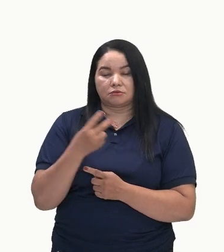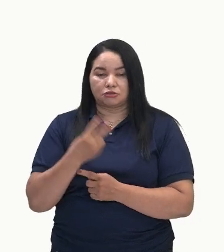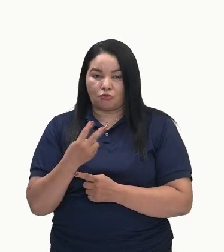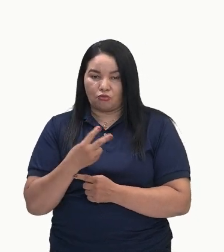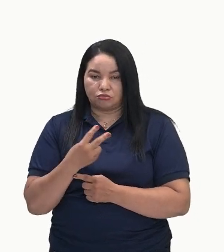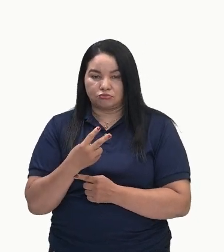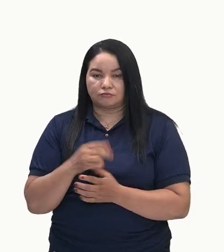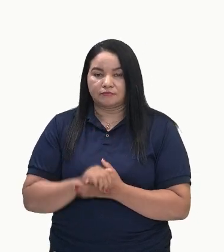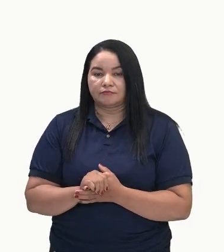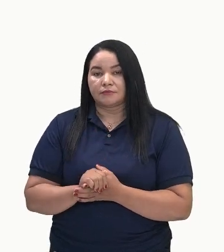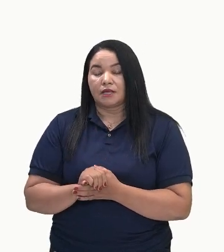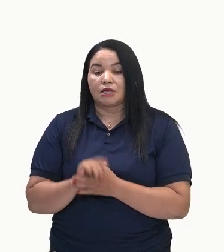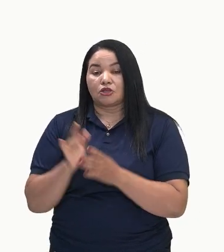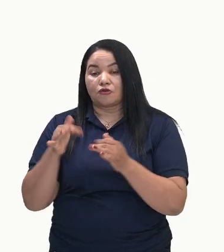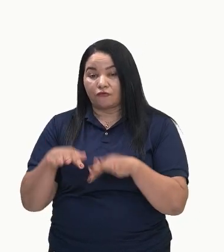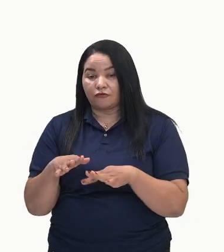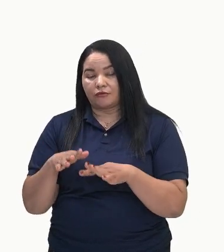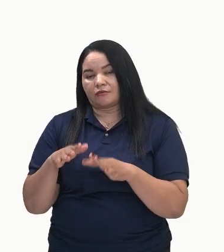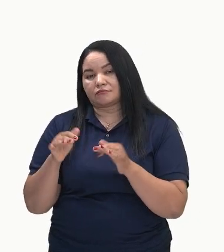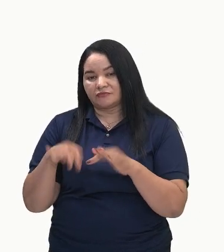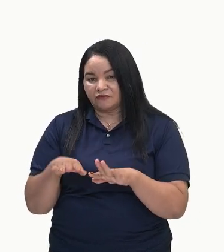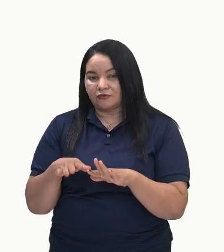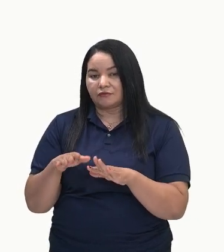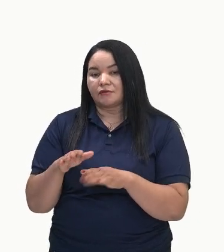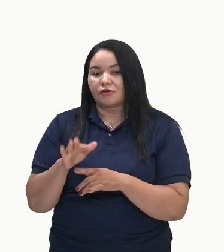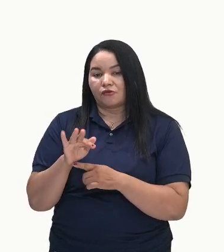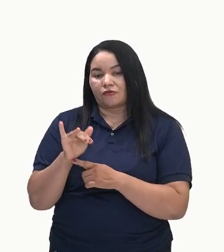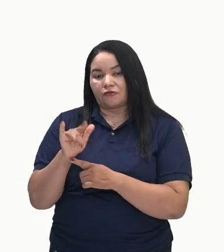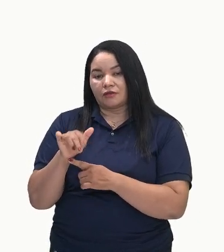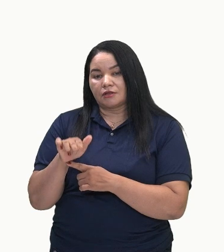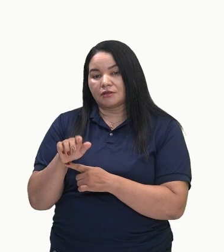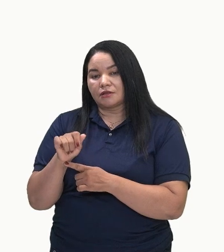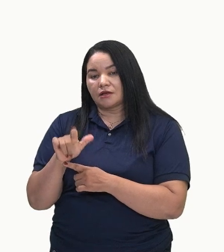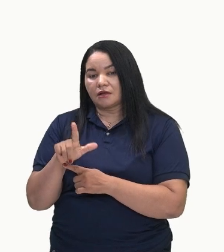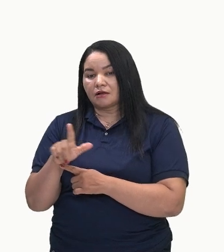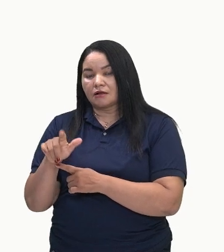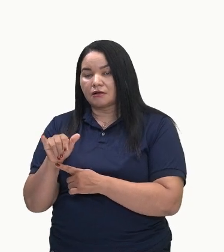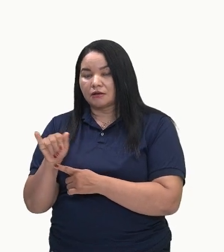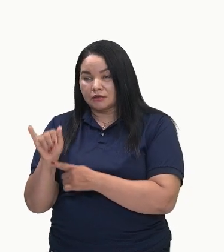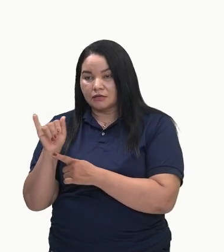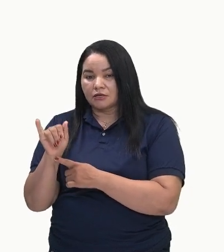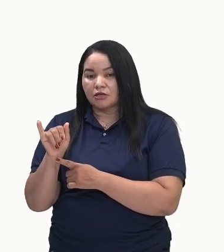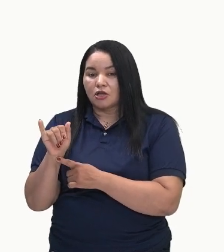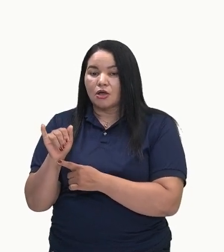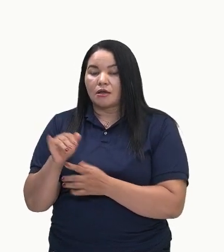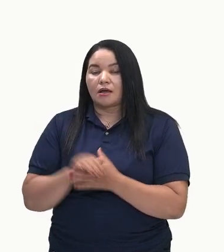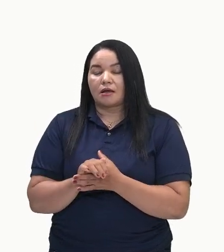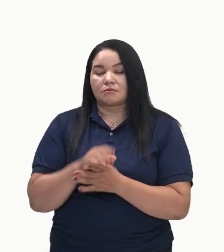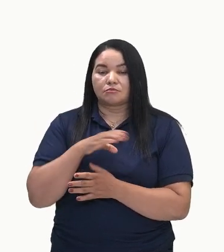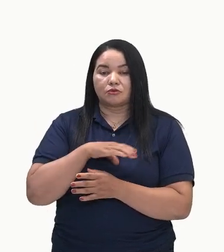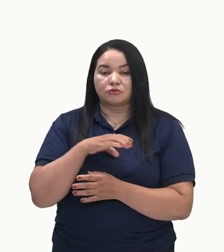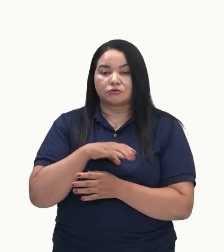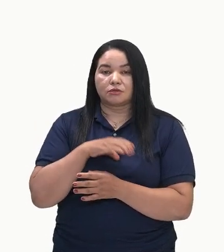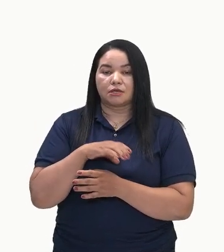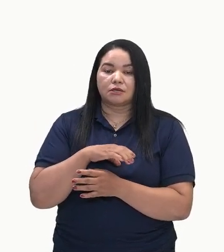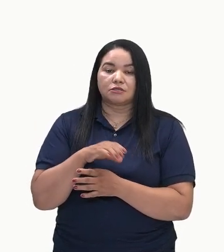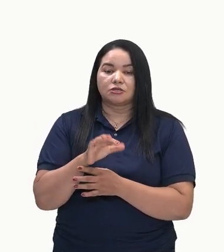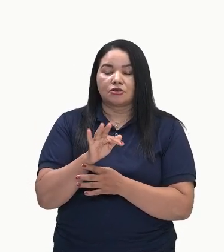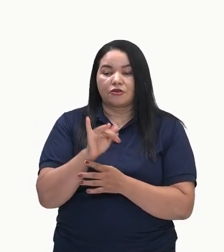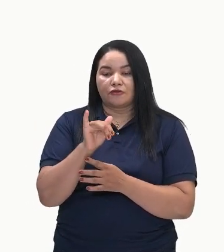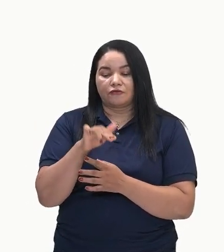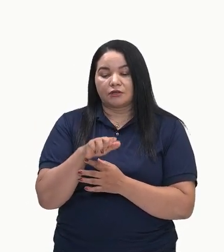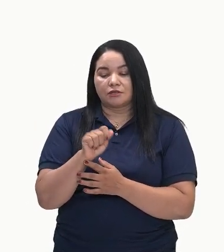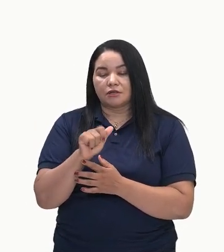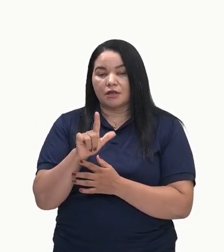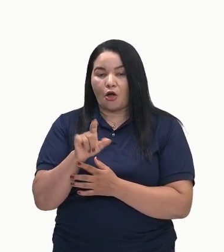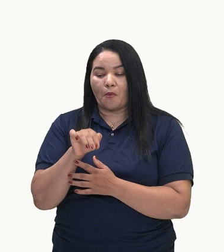Finally, finalmente. Ok? Então, eles têm essa terminação em ly e seguindo aí